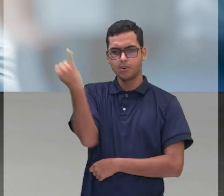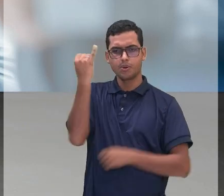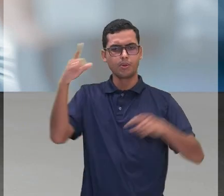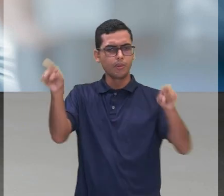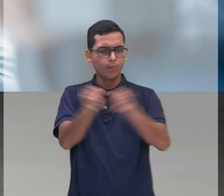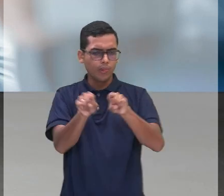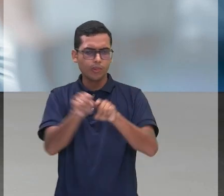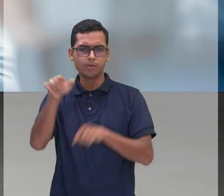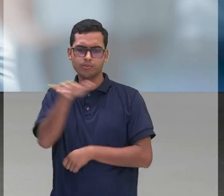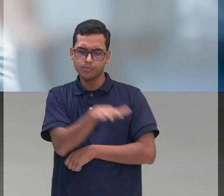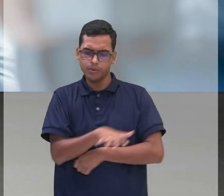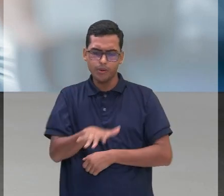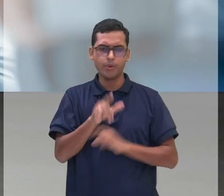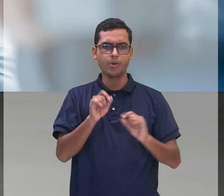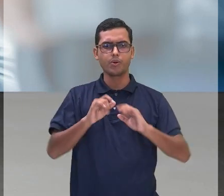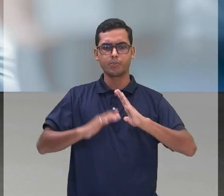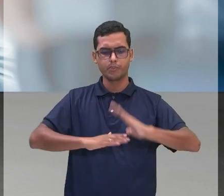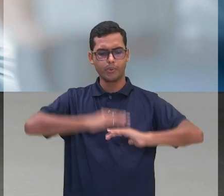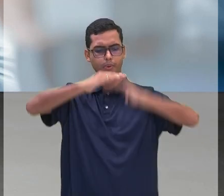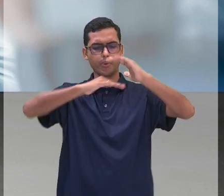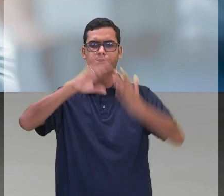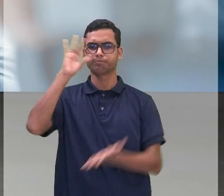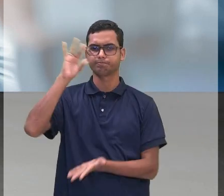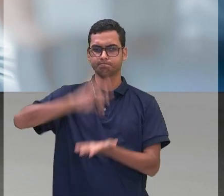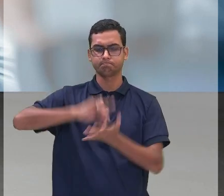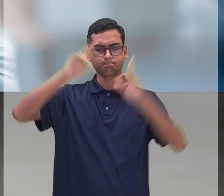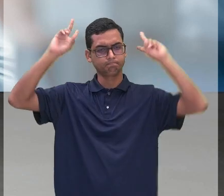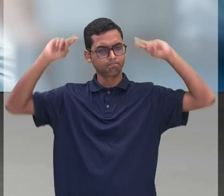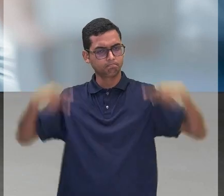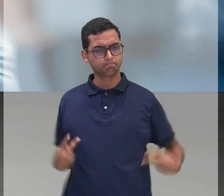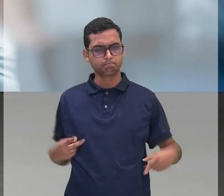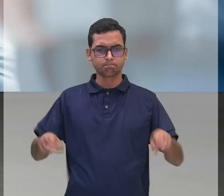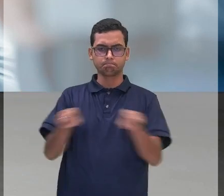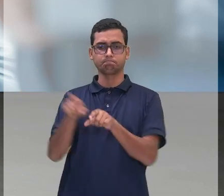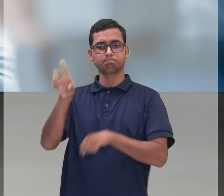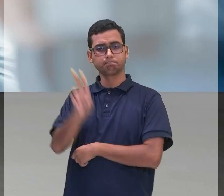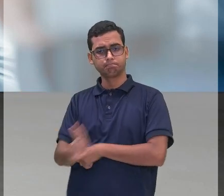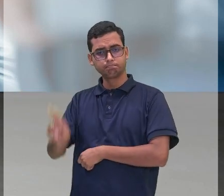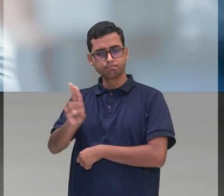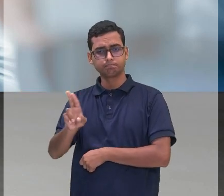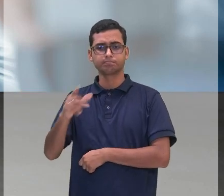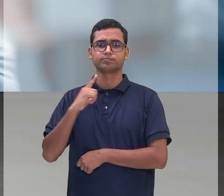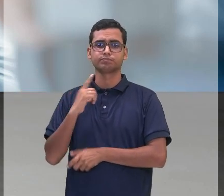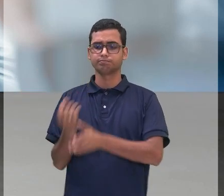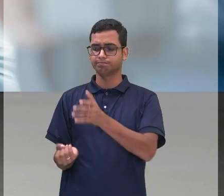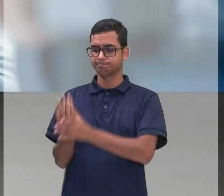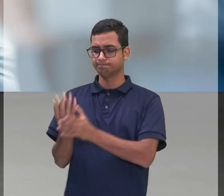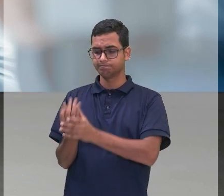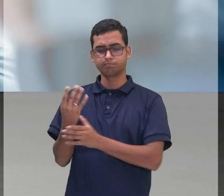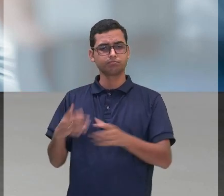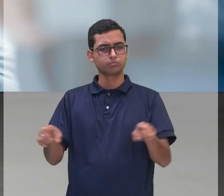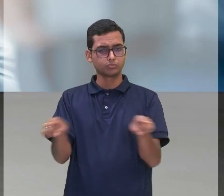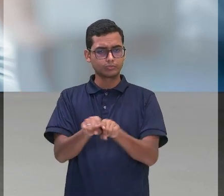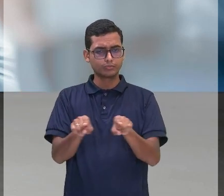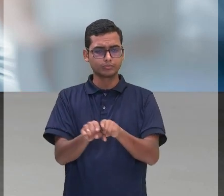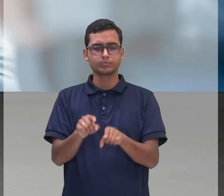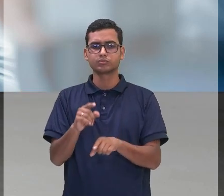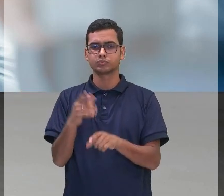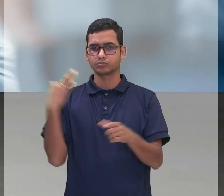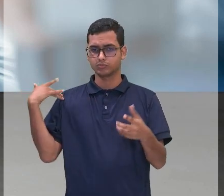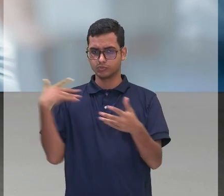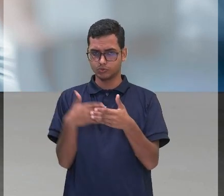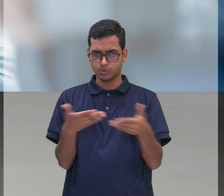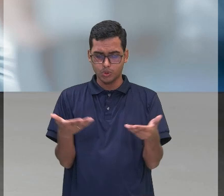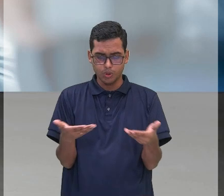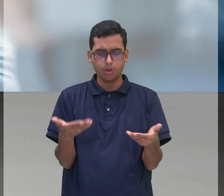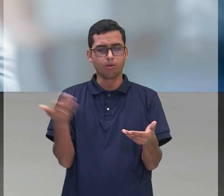dessa parte ali do desenvolvimento do homem na utilização, na fabricação, né? Então até hoje, né, a